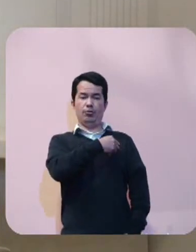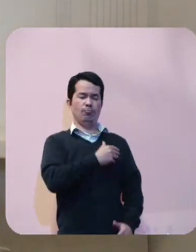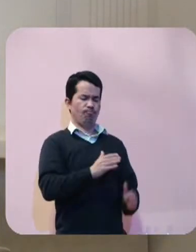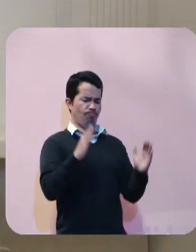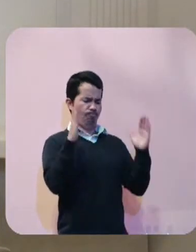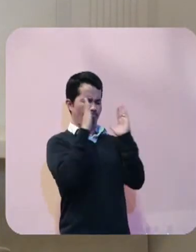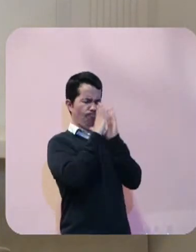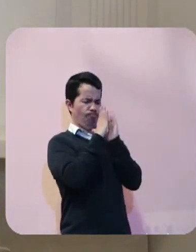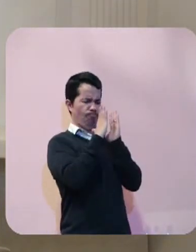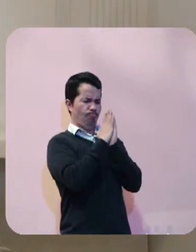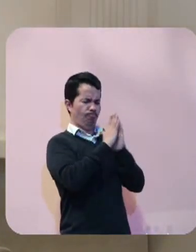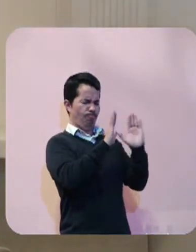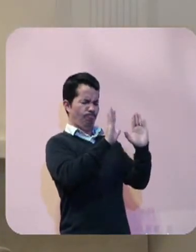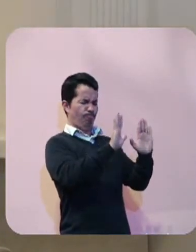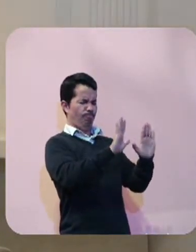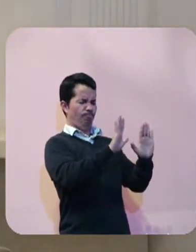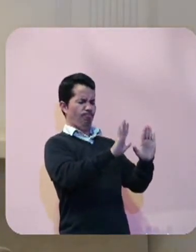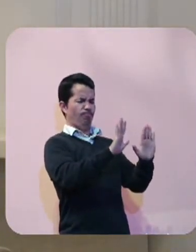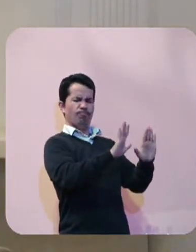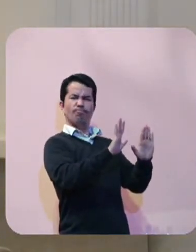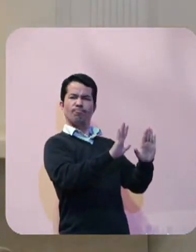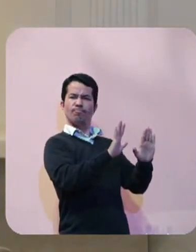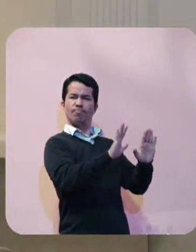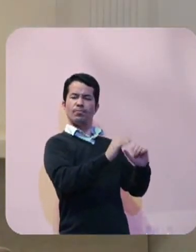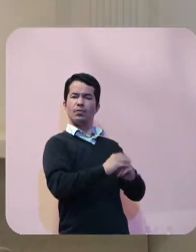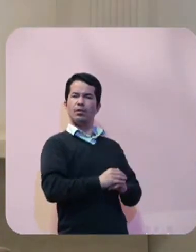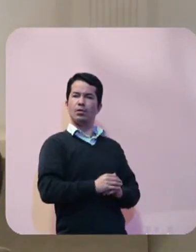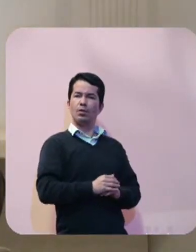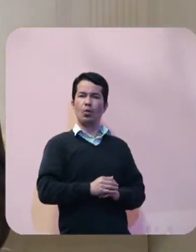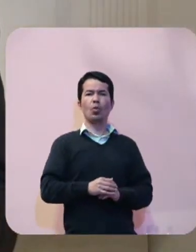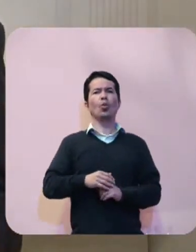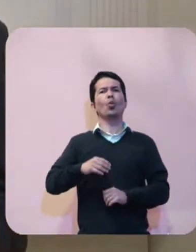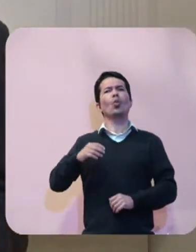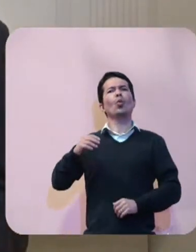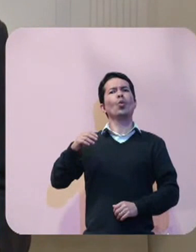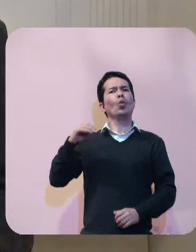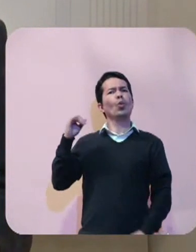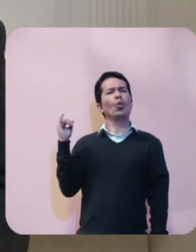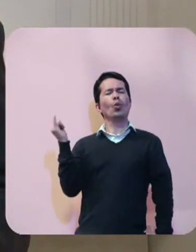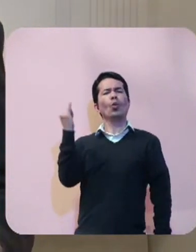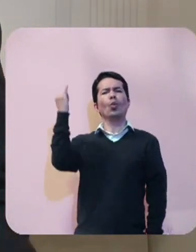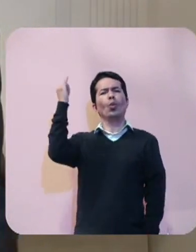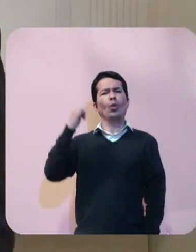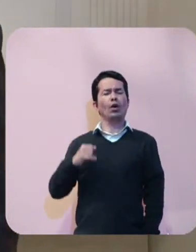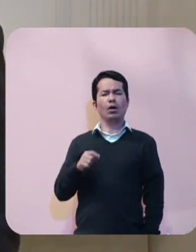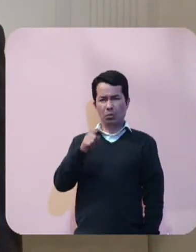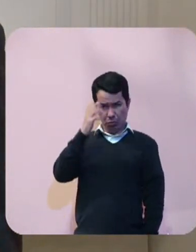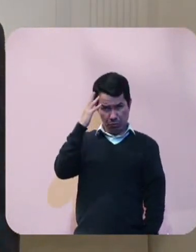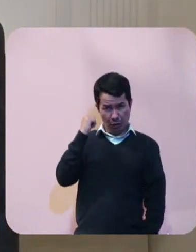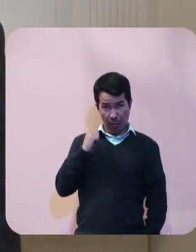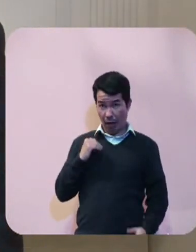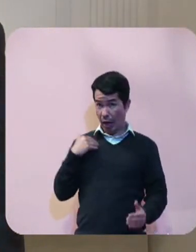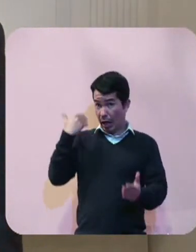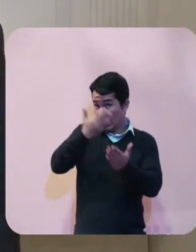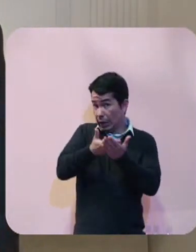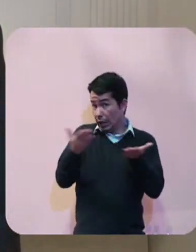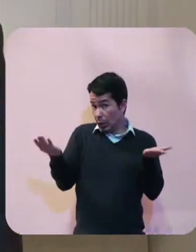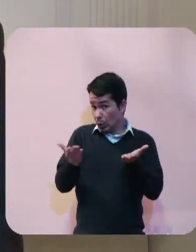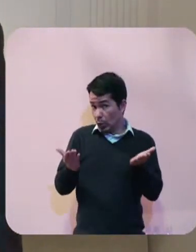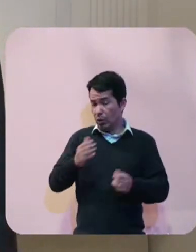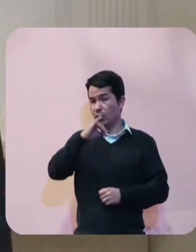valioso e precioso. E é interessante que na tradição judaica isso permanece até